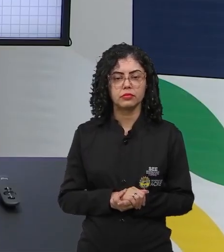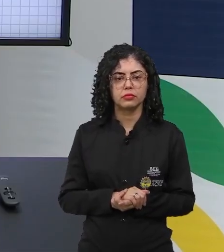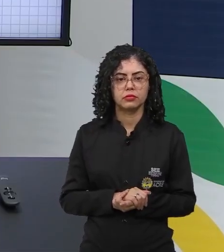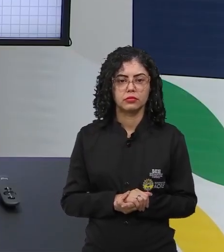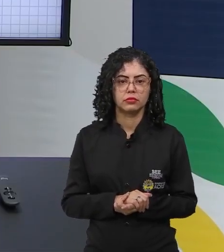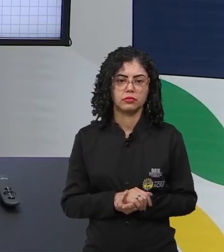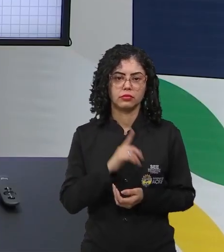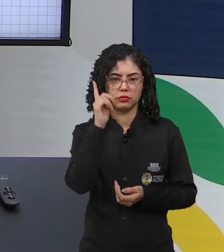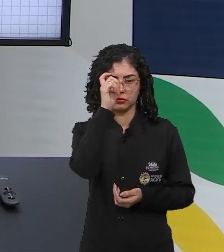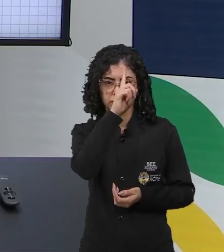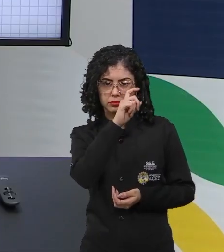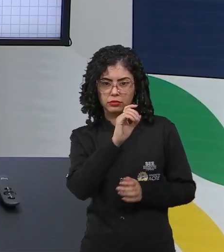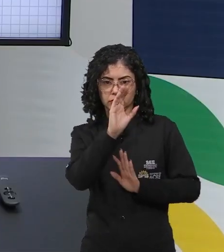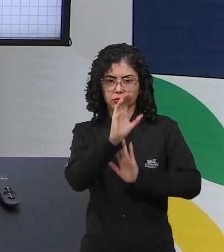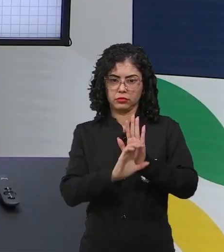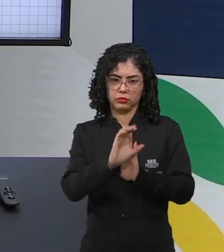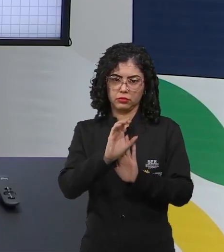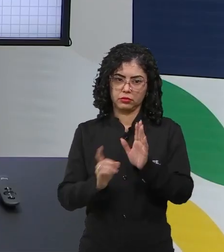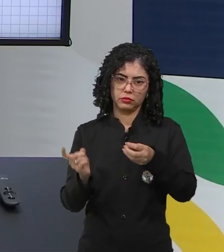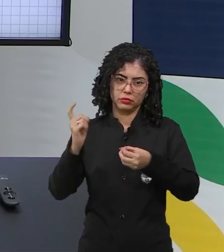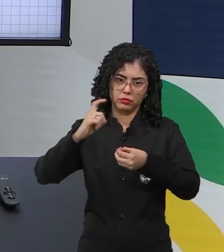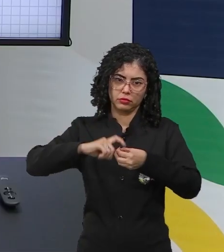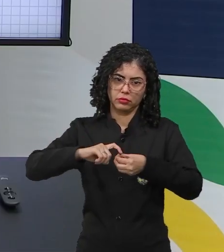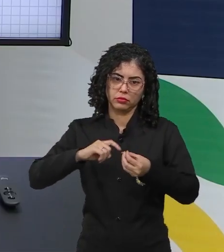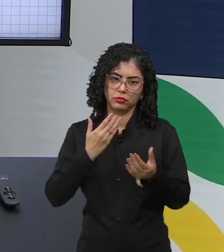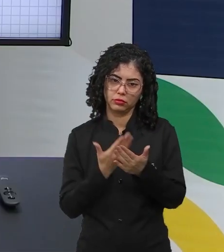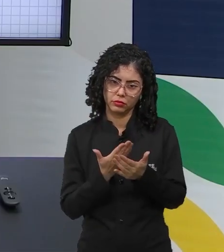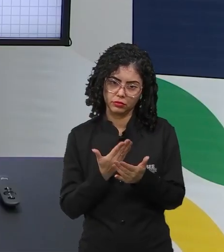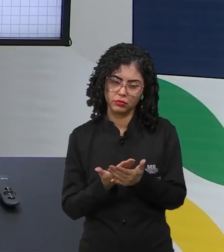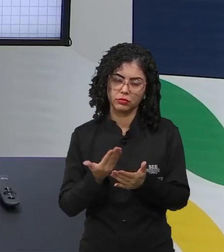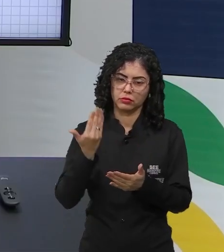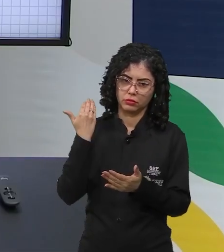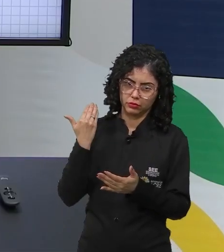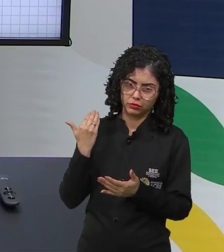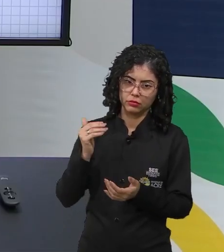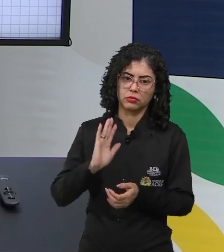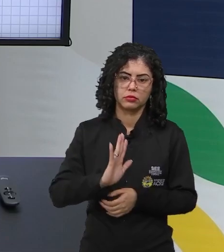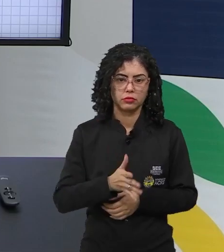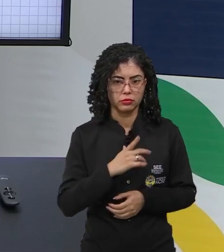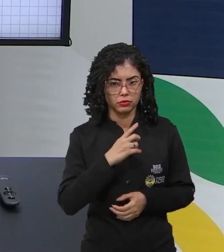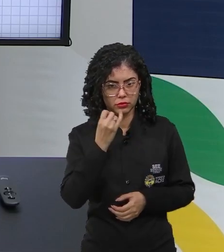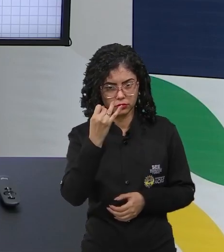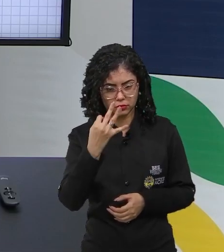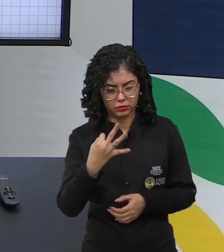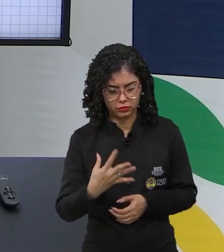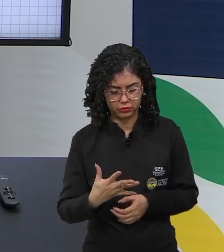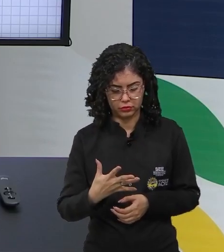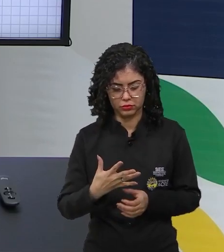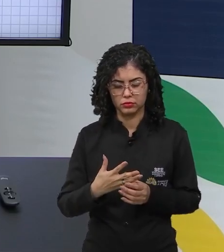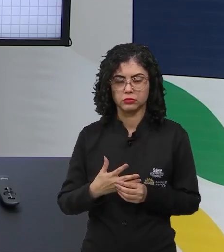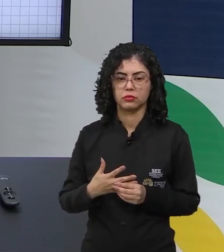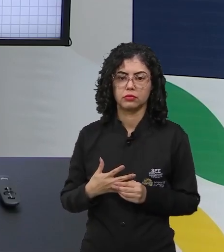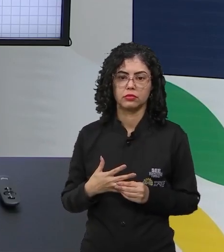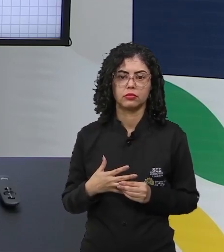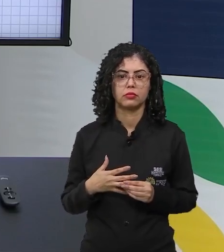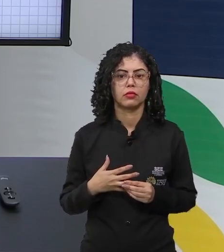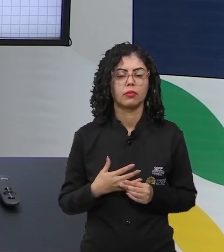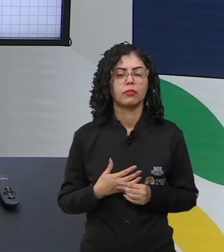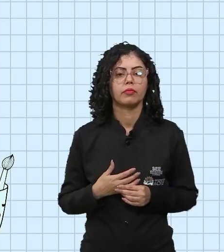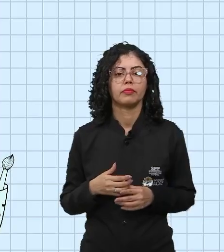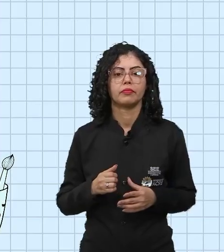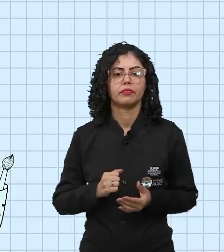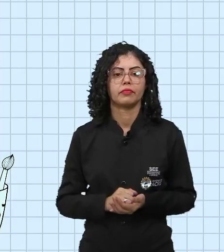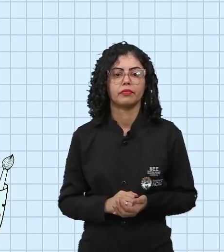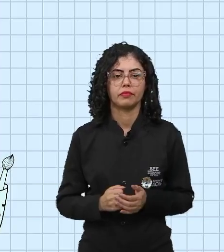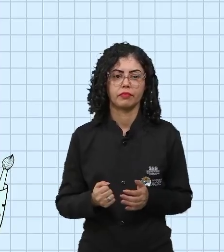com dificuldade nesse conteúdo, volta aí às aulas anteriores que já tem explicando sobre isso, certo? Então, as figuras